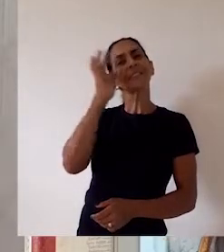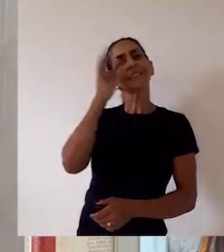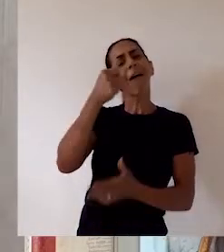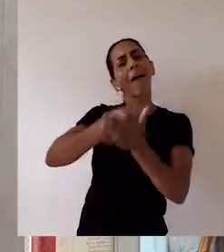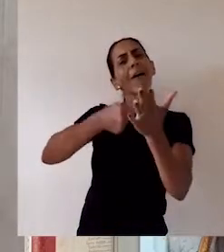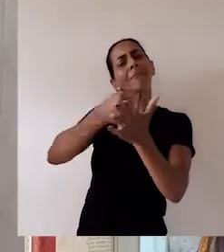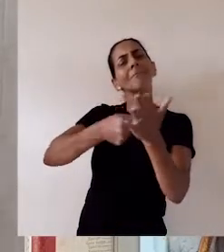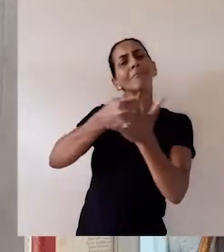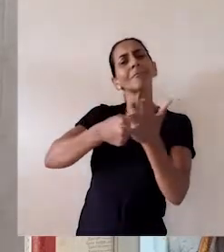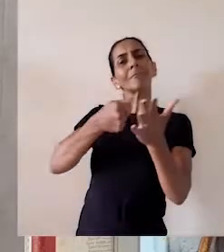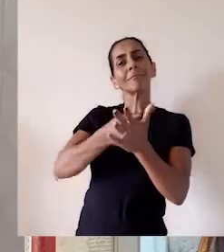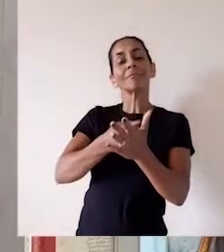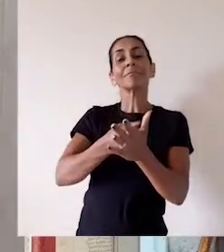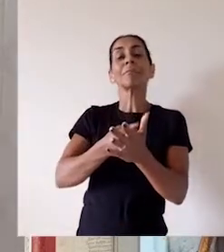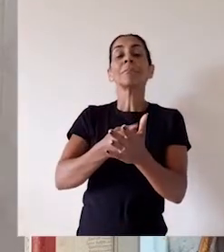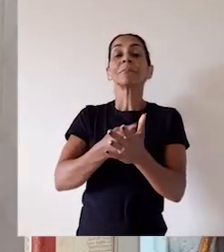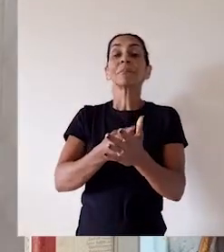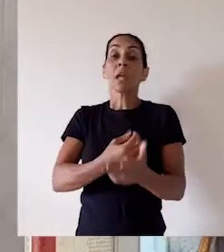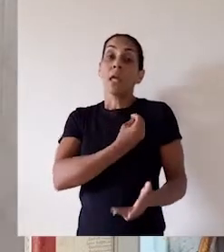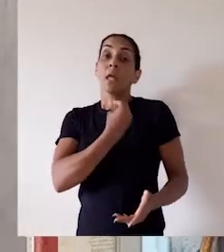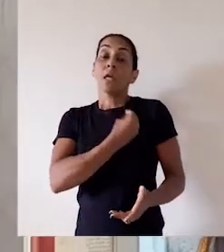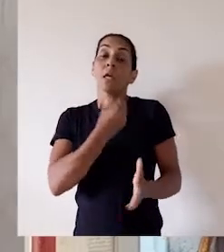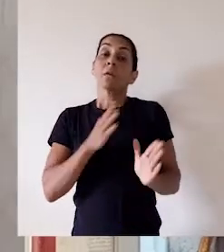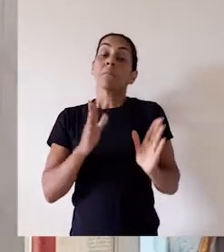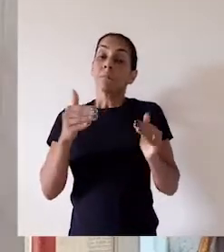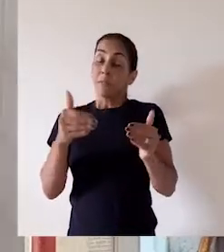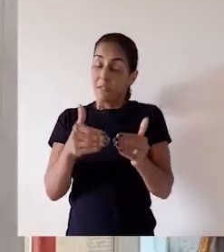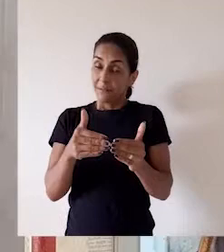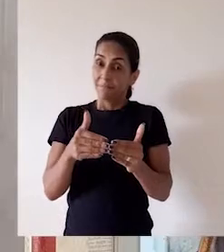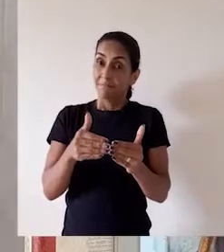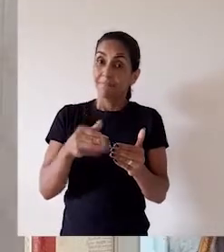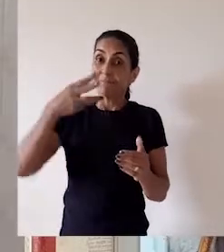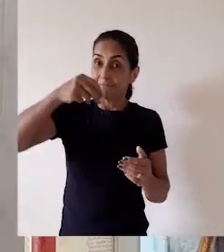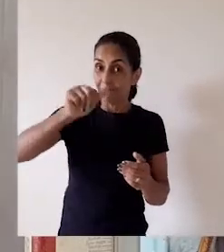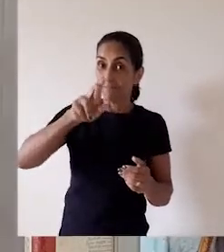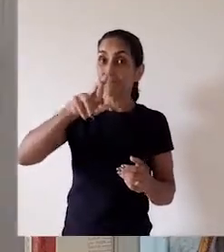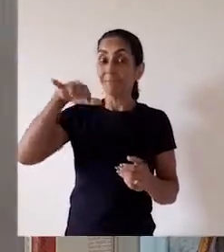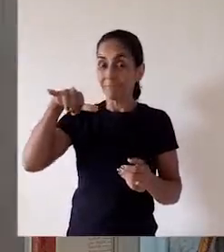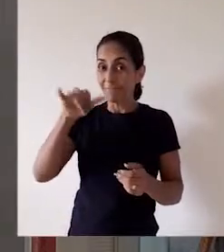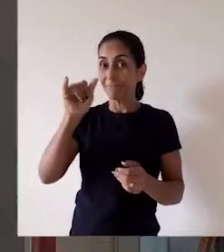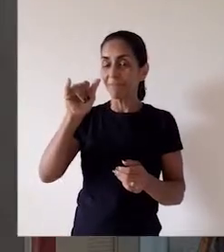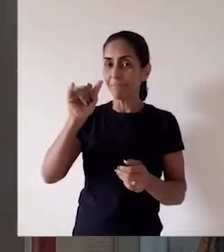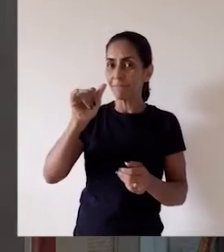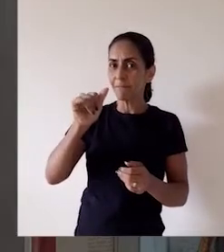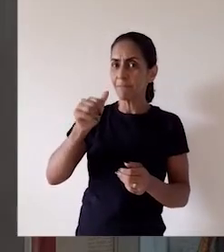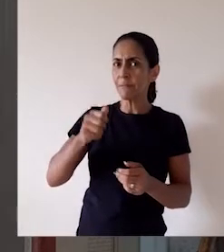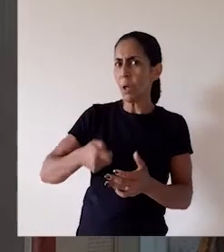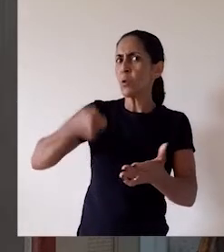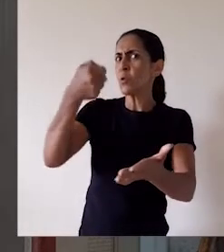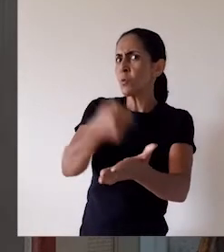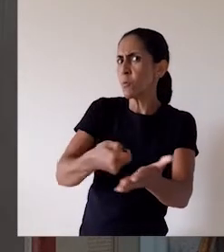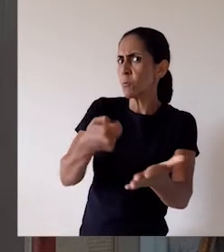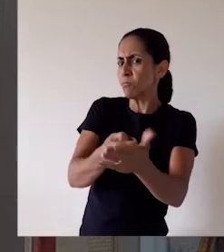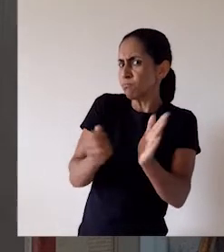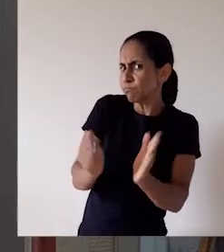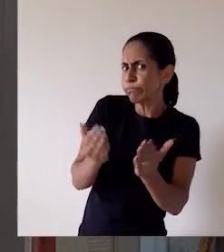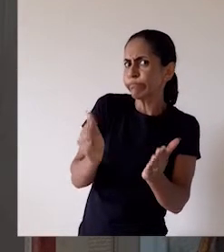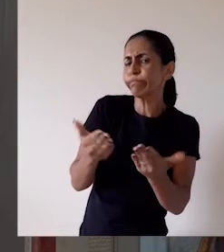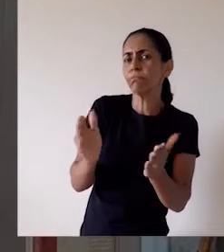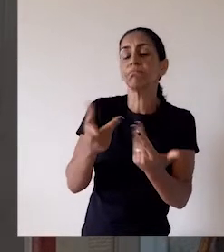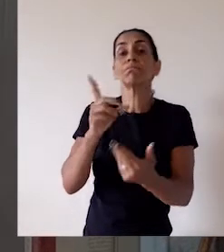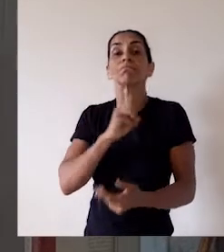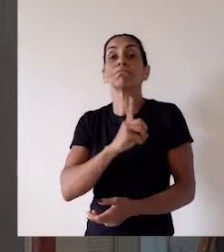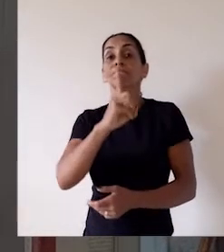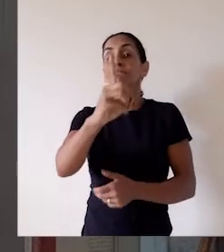Francesa. Mas o que de fato marcou a história literária da vida de Mary foi o seu trabalho, Uma Reivindicação pelos Direitos da